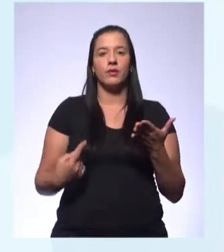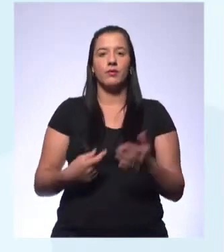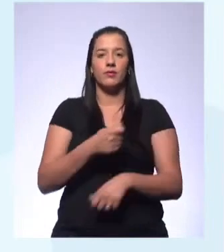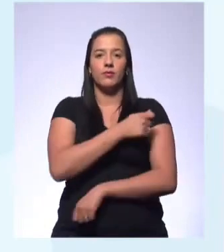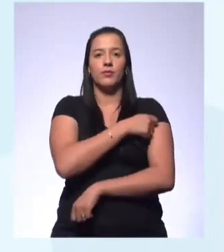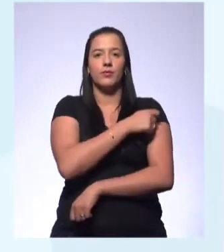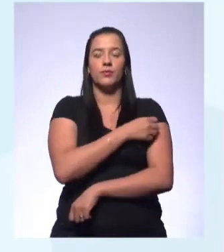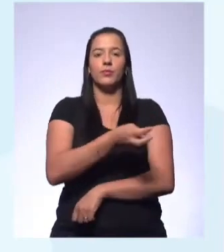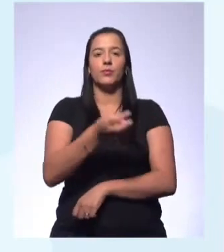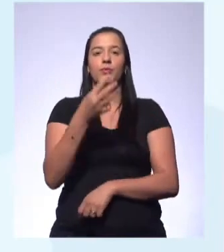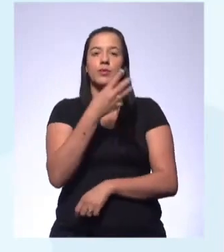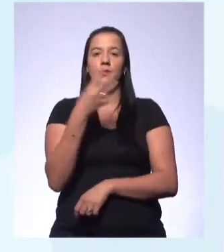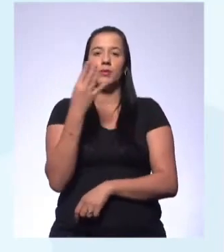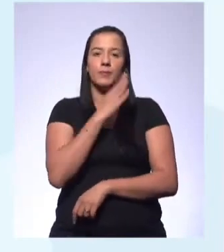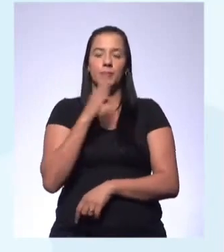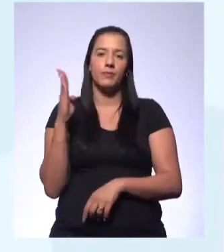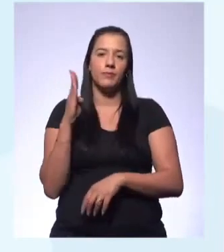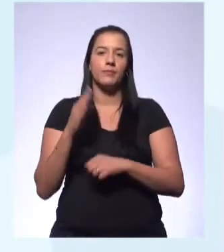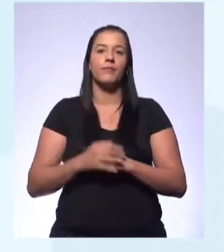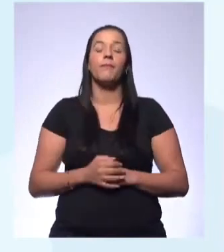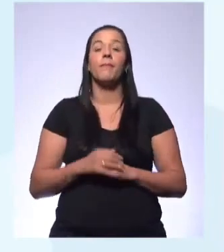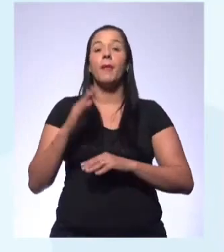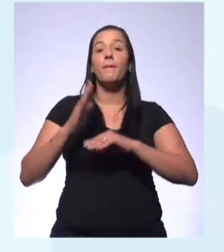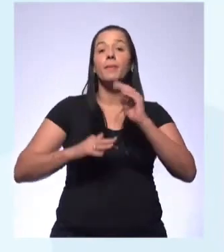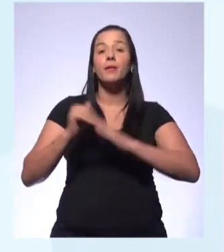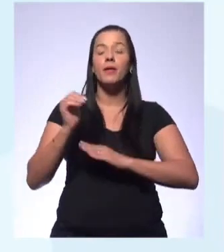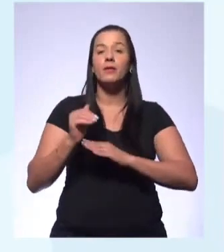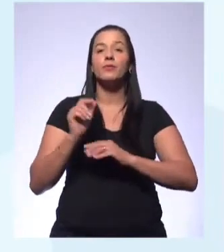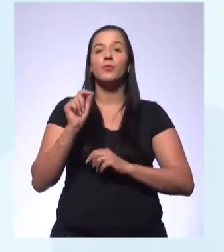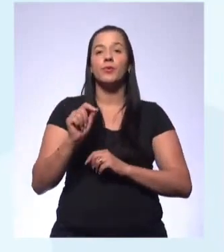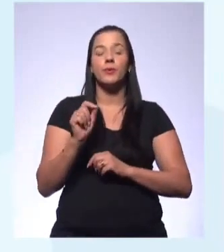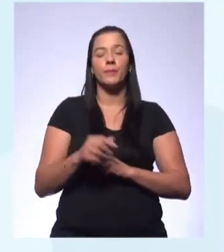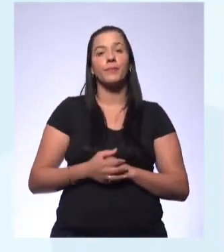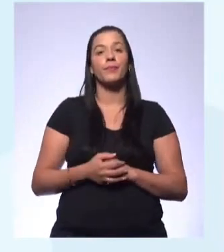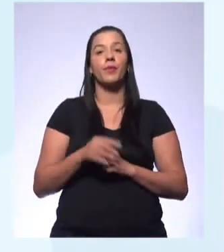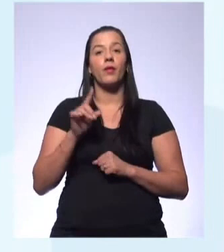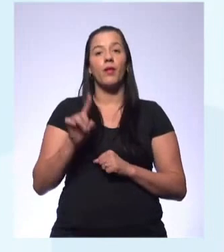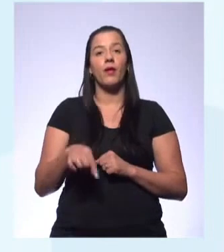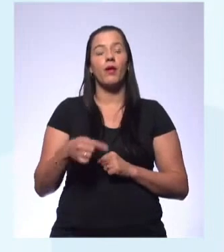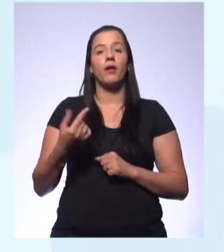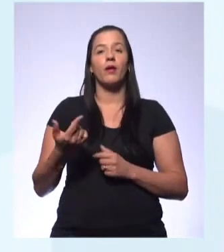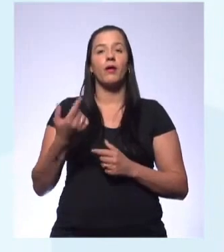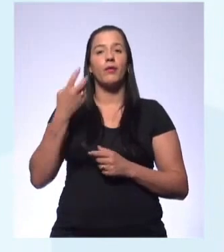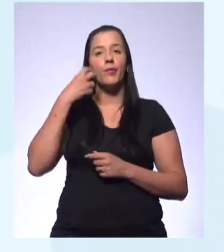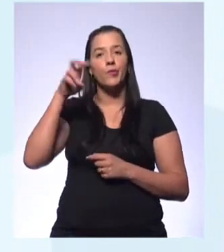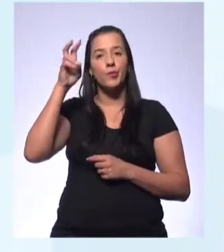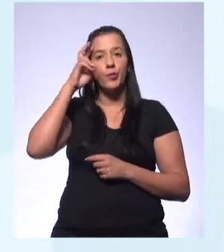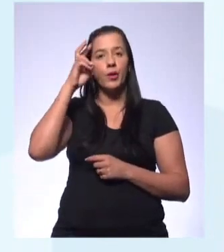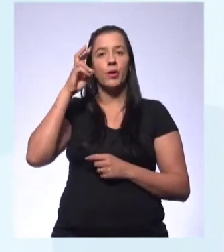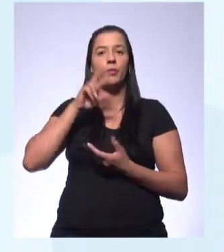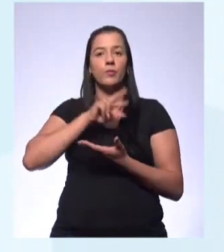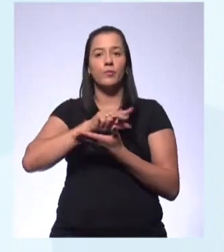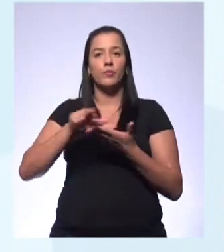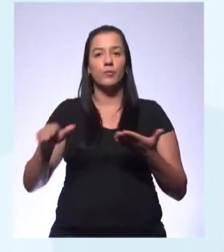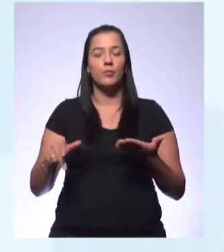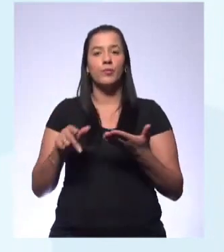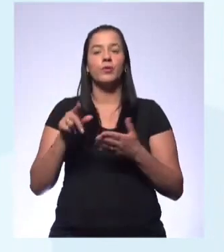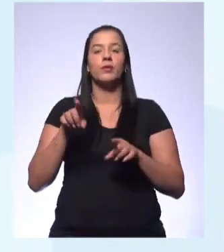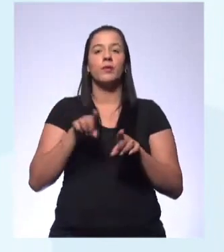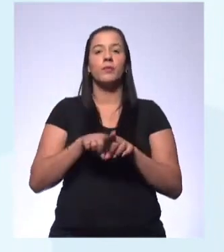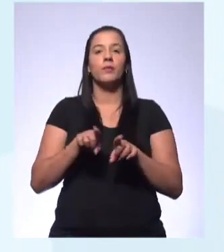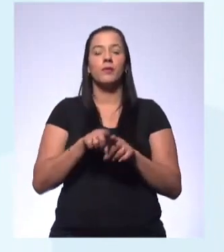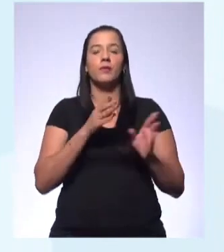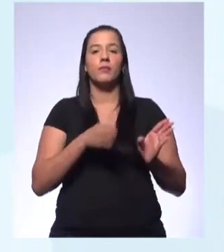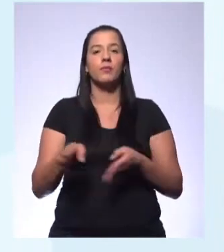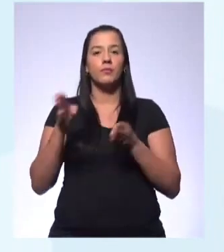do terceiro bimestre. Habilidades: relacionar como realidade cultural lusófona as produções em